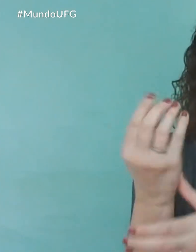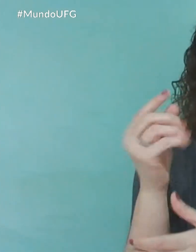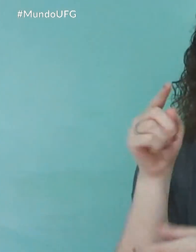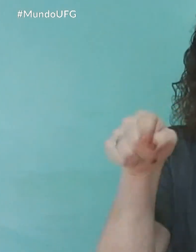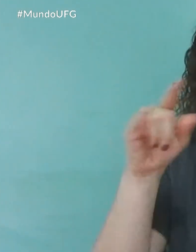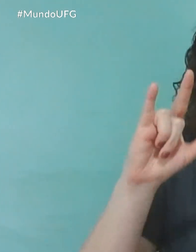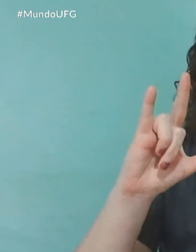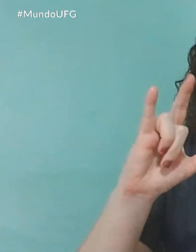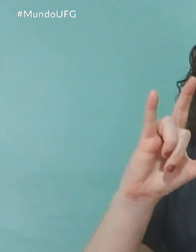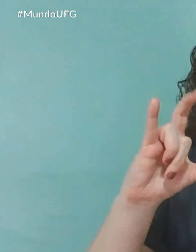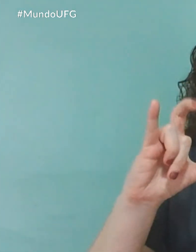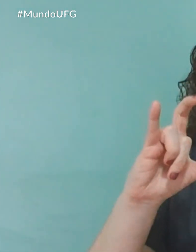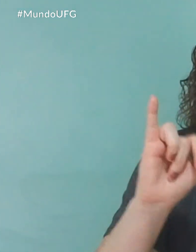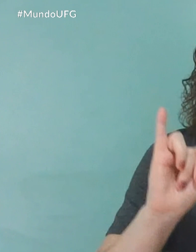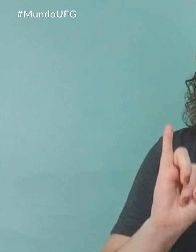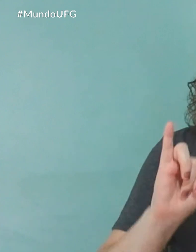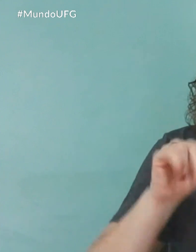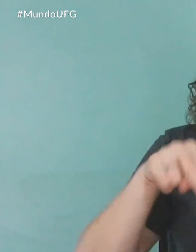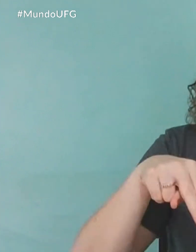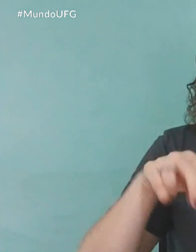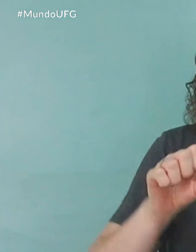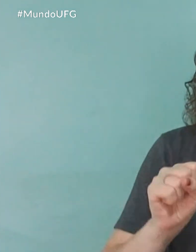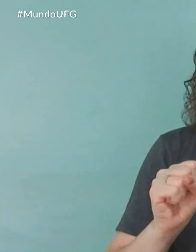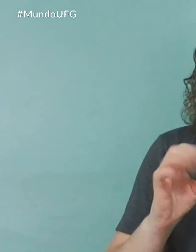com a professora Sueli,